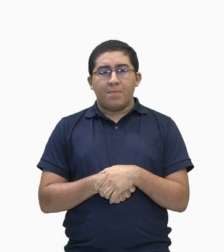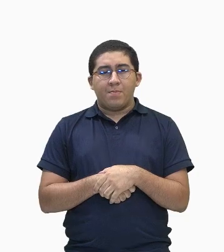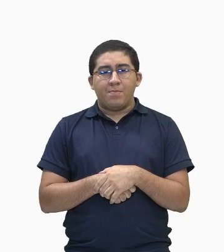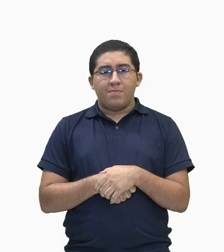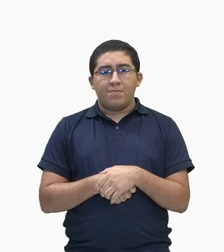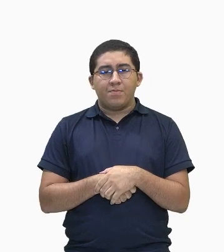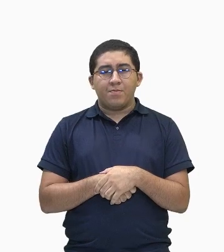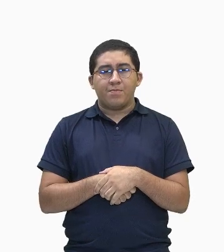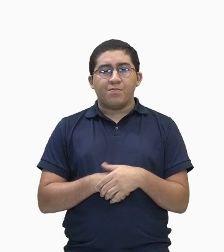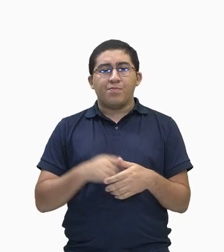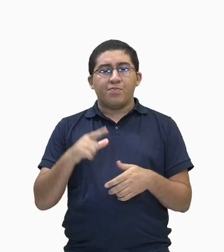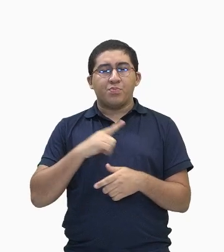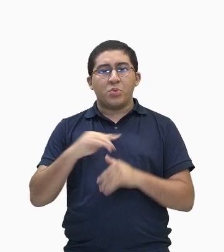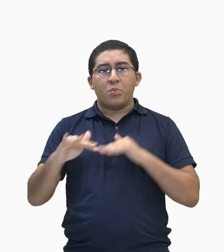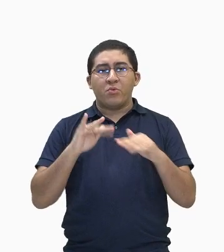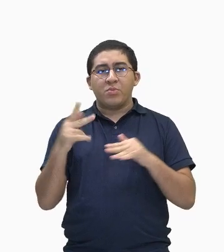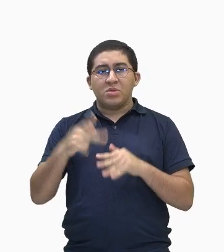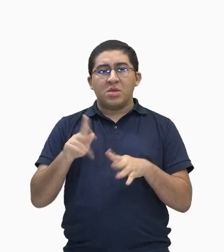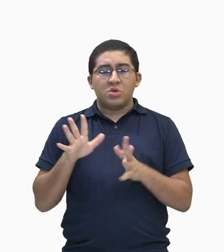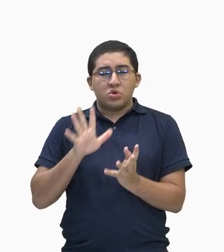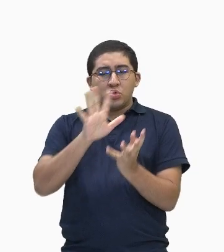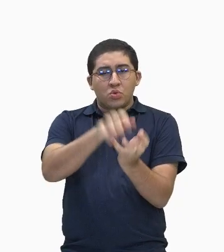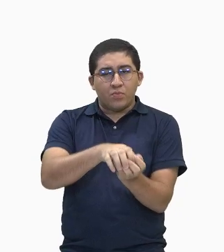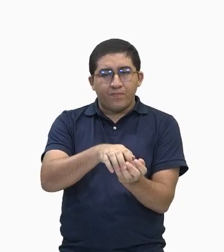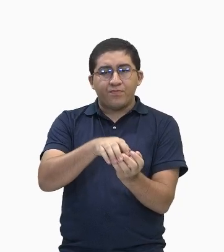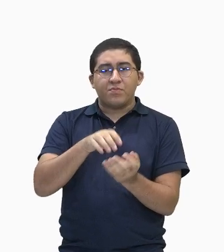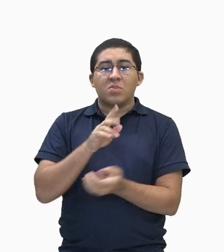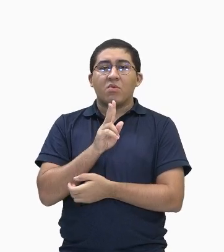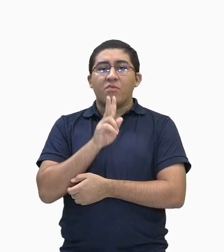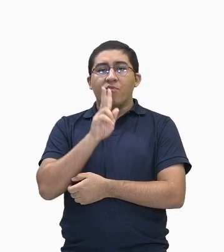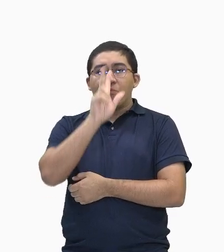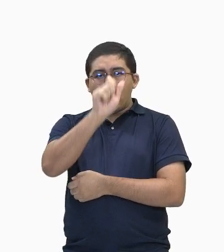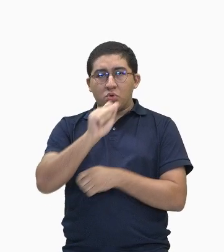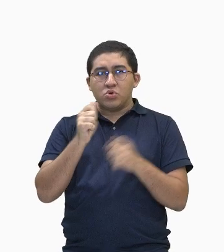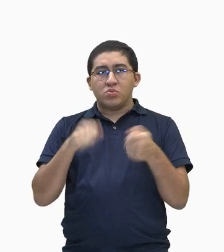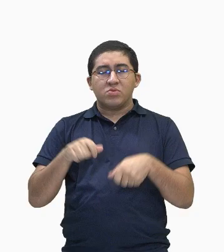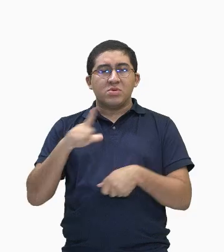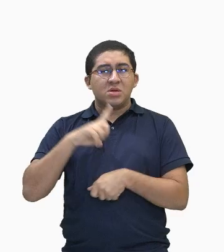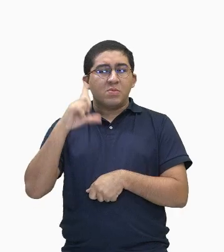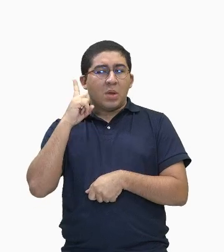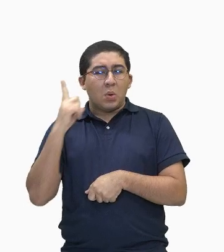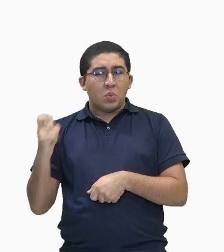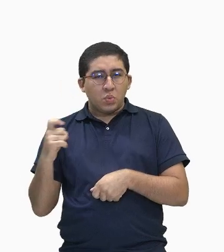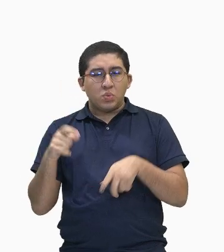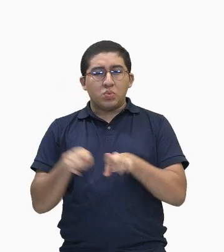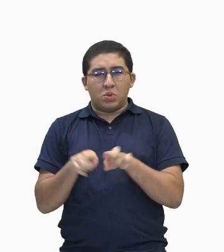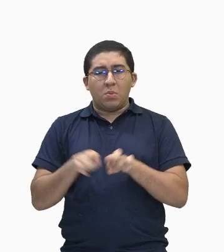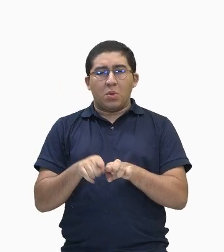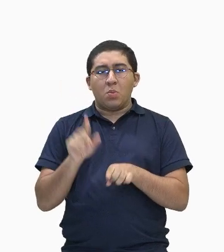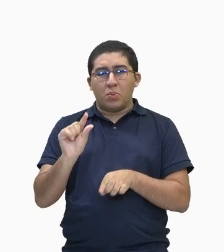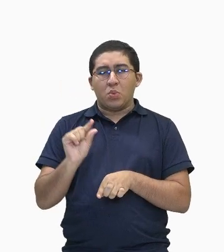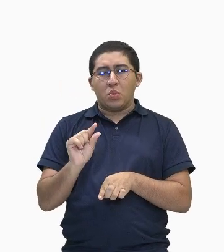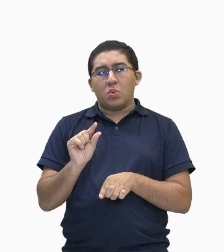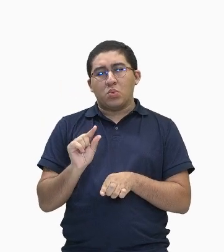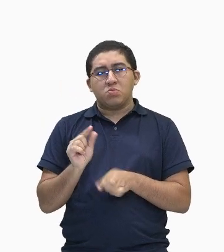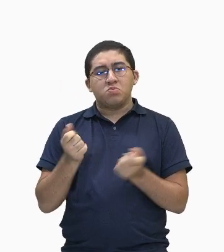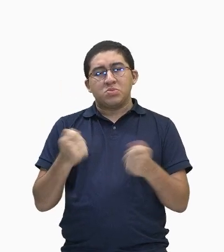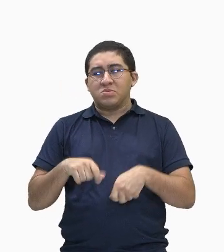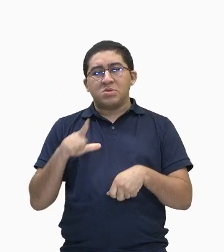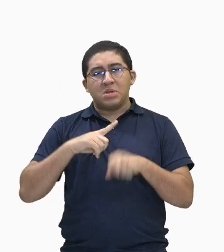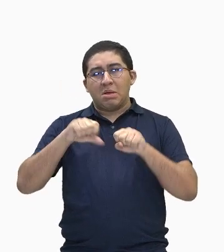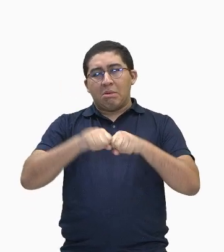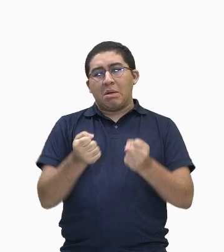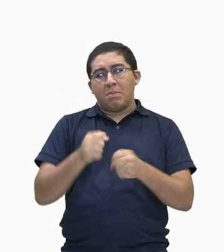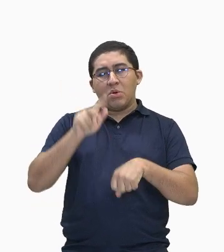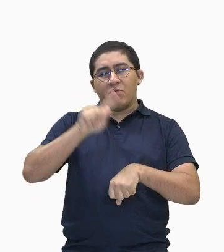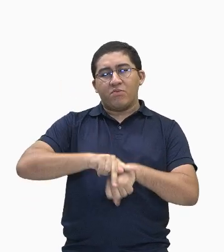as presas, né? É tão forte, né? Que faz barulho. Então, ele exagera um pouquinho, dizendo que pode até quebrar